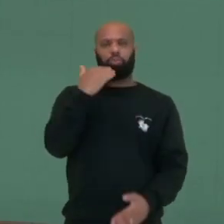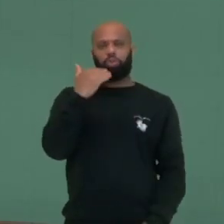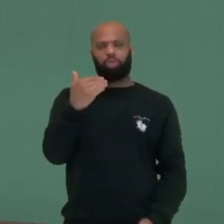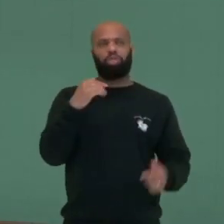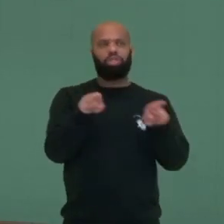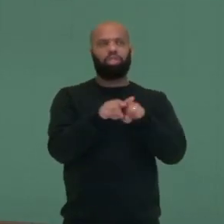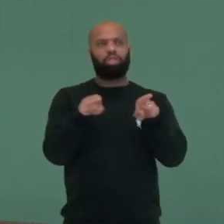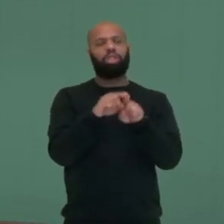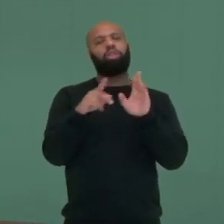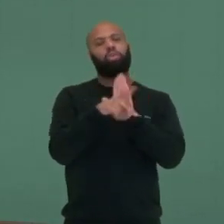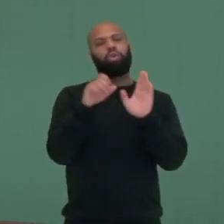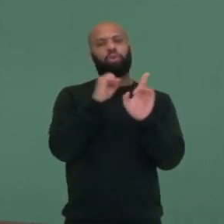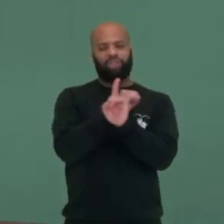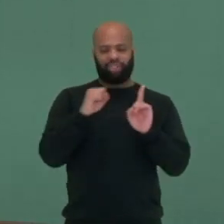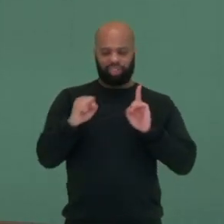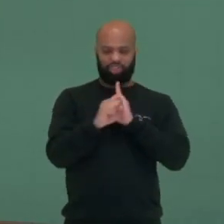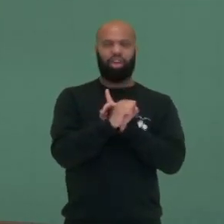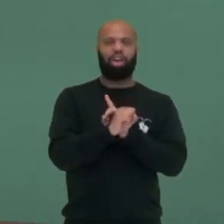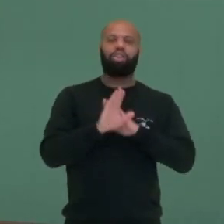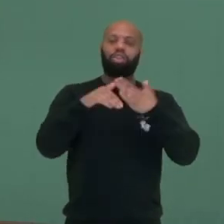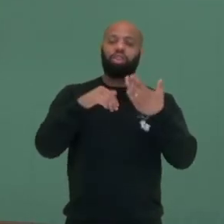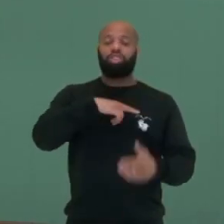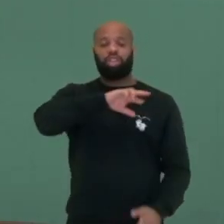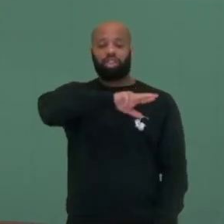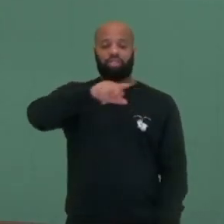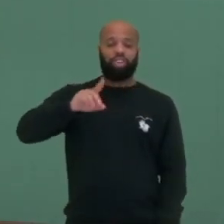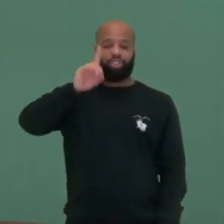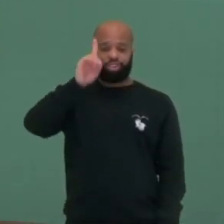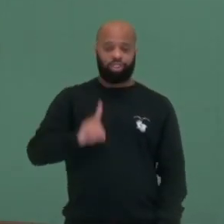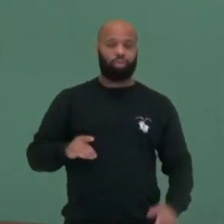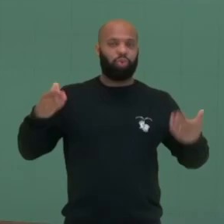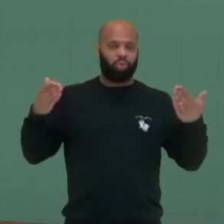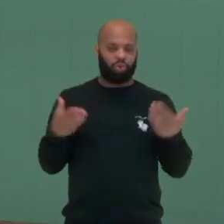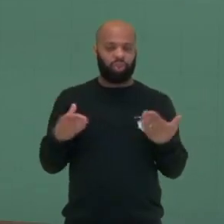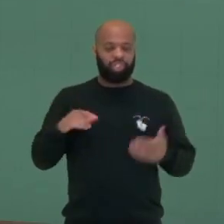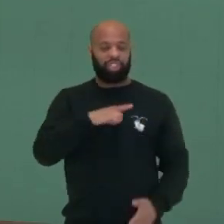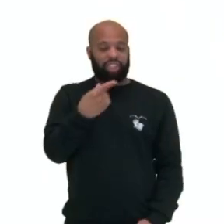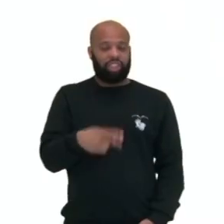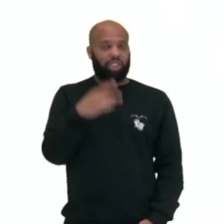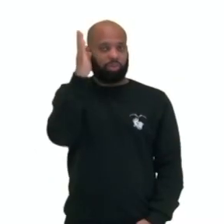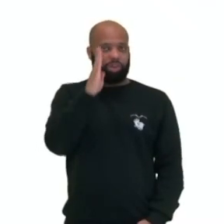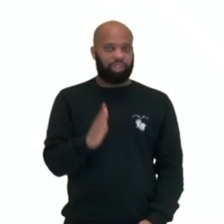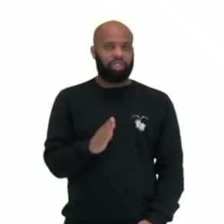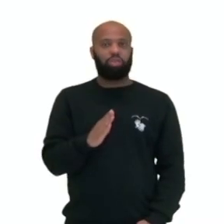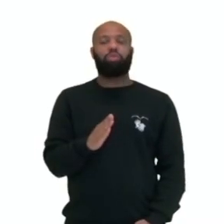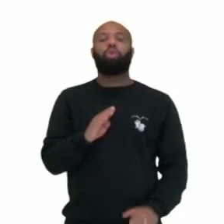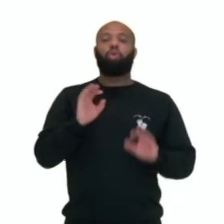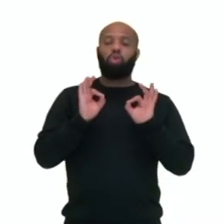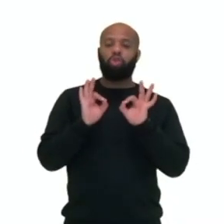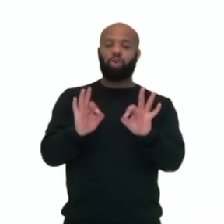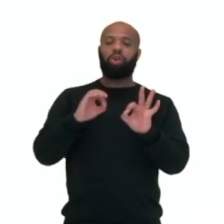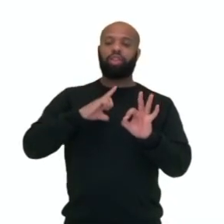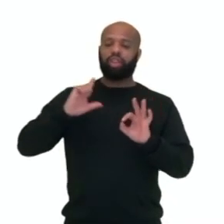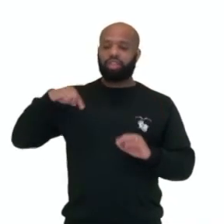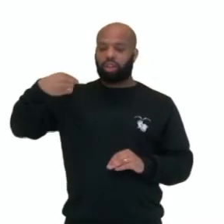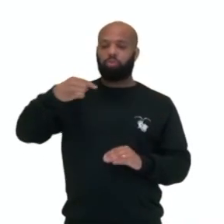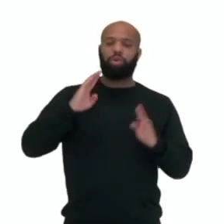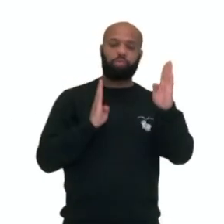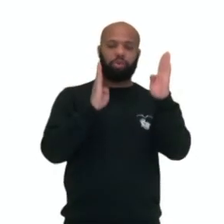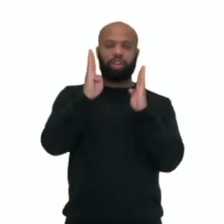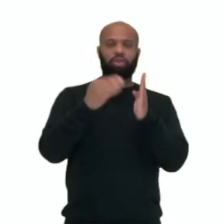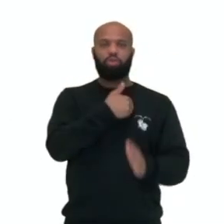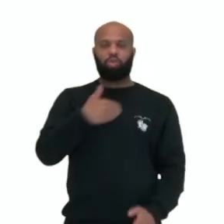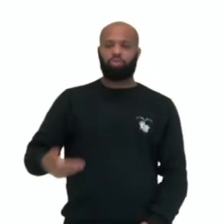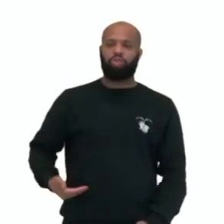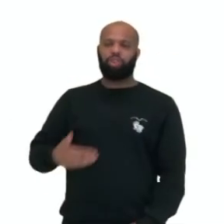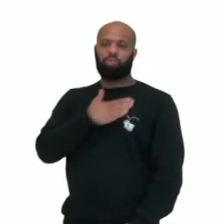reivindicados pela sociedade. Muitos dos direitos que temos hoje no Brasil foram confirmados após o fim do regime militar